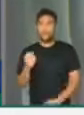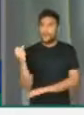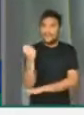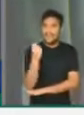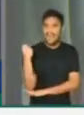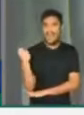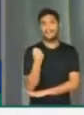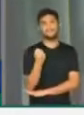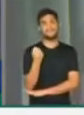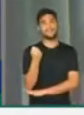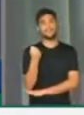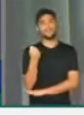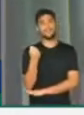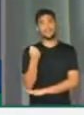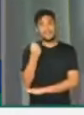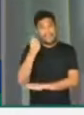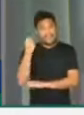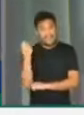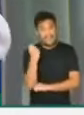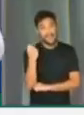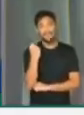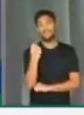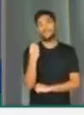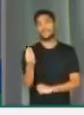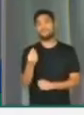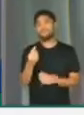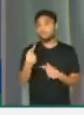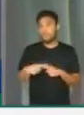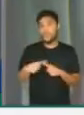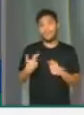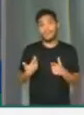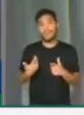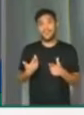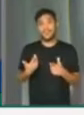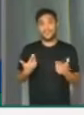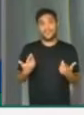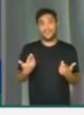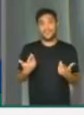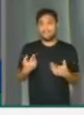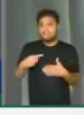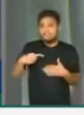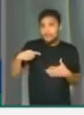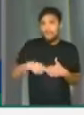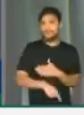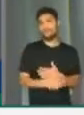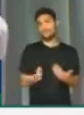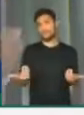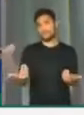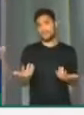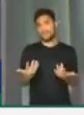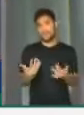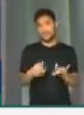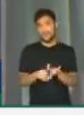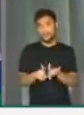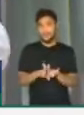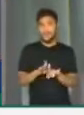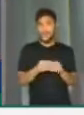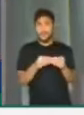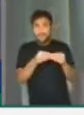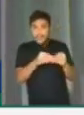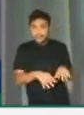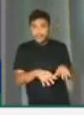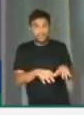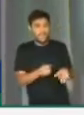aguda, grave no sentido da profundidade, aguda porque ela atinge de forma abrupta